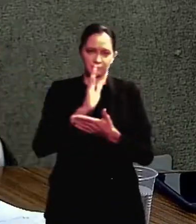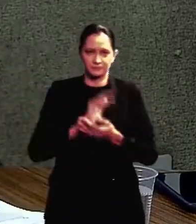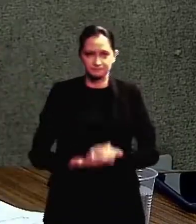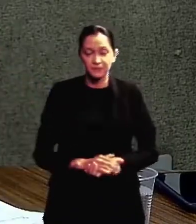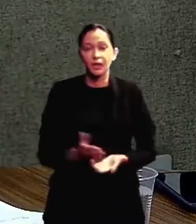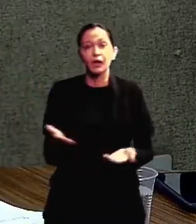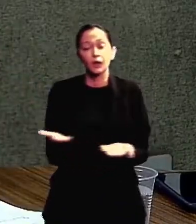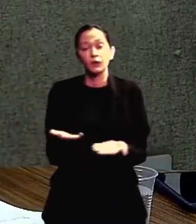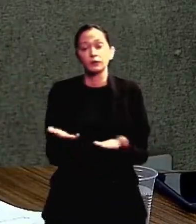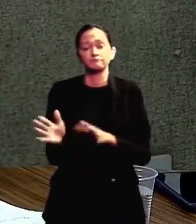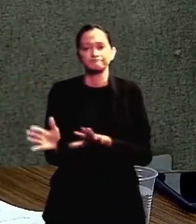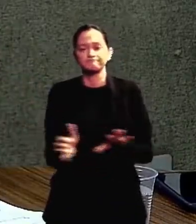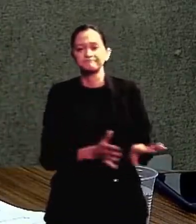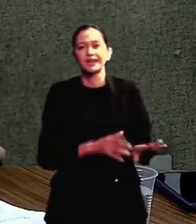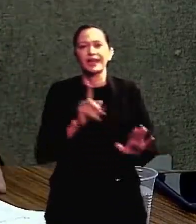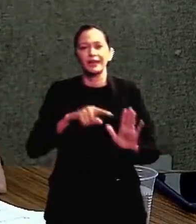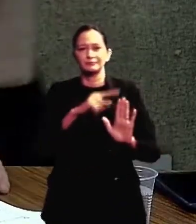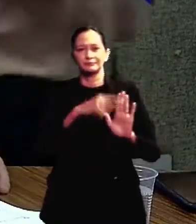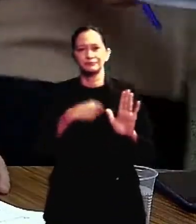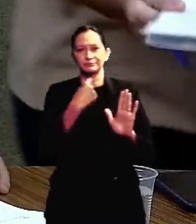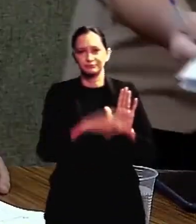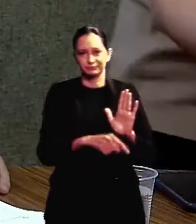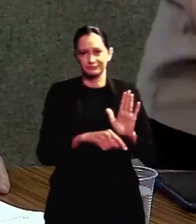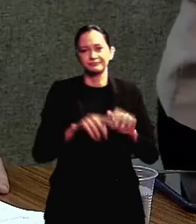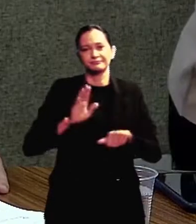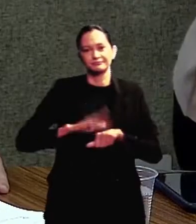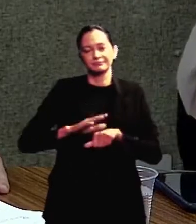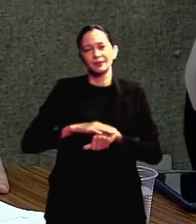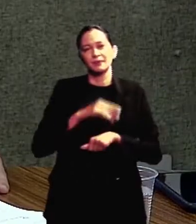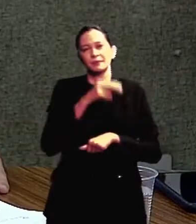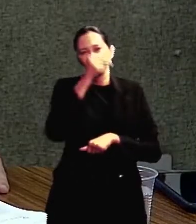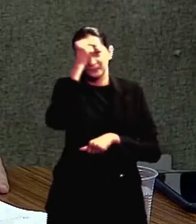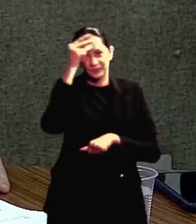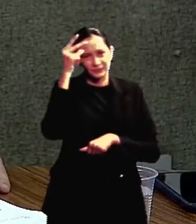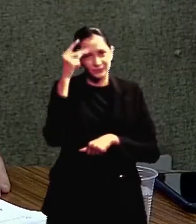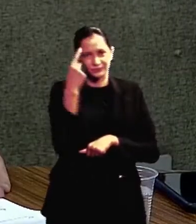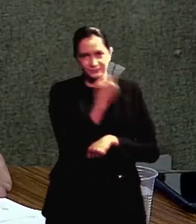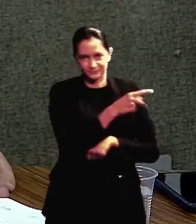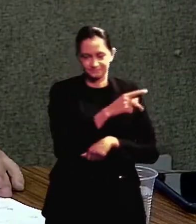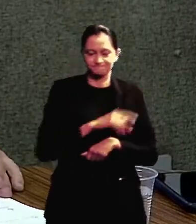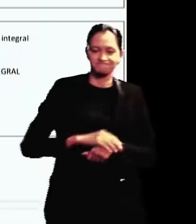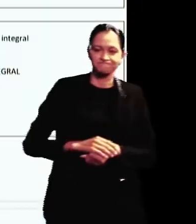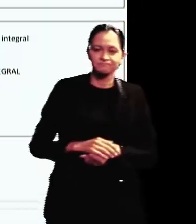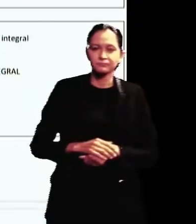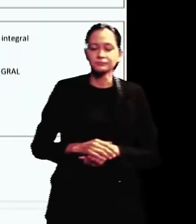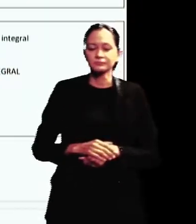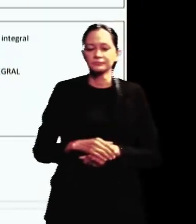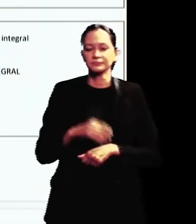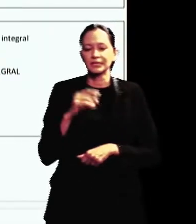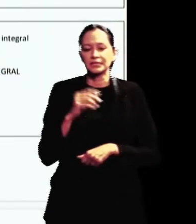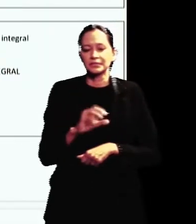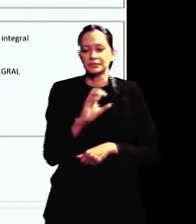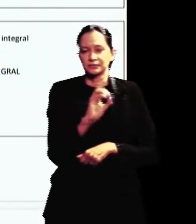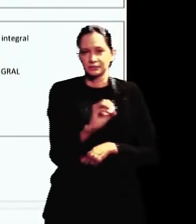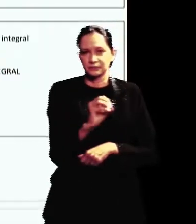vetos do prefeito, item 4, veto de número